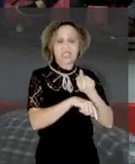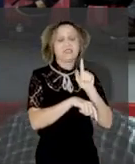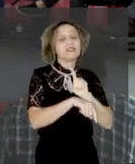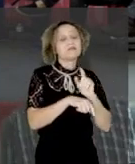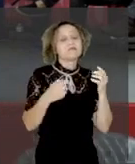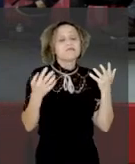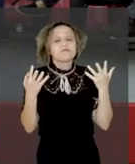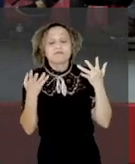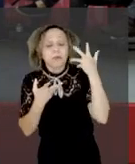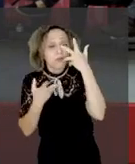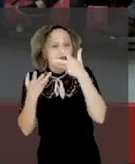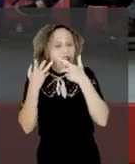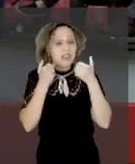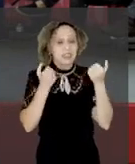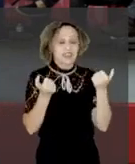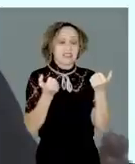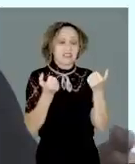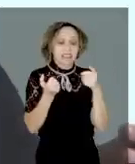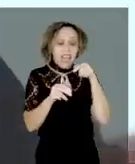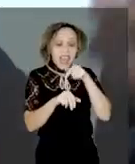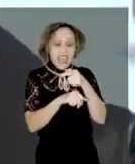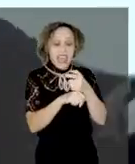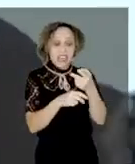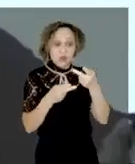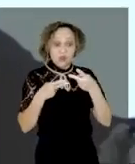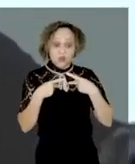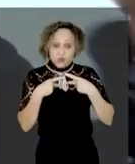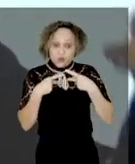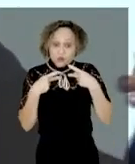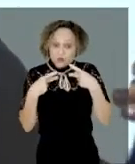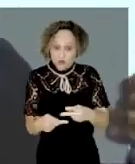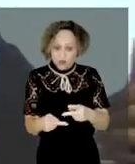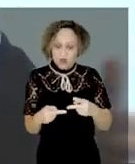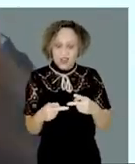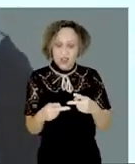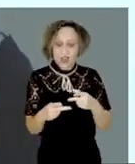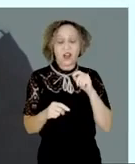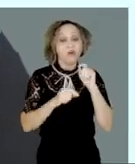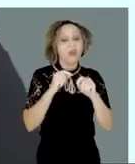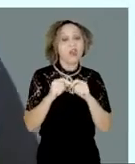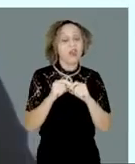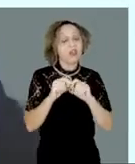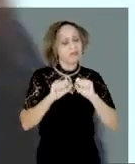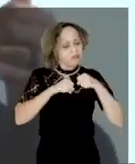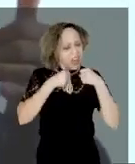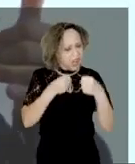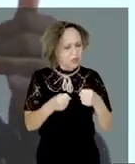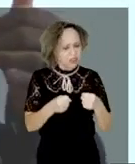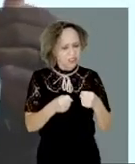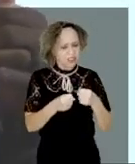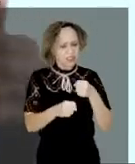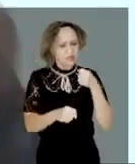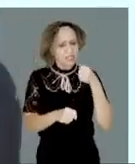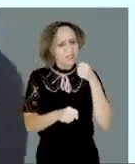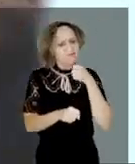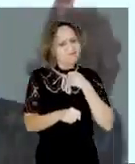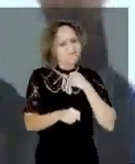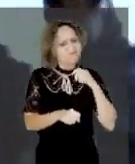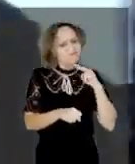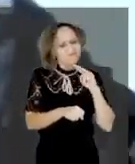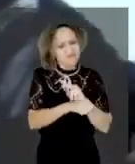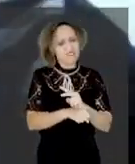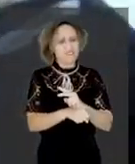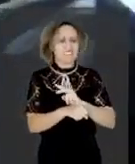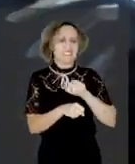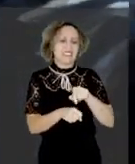Nós precisamos entender que essa base é majoritariamente formada por pobres,